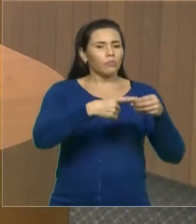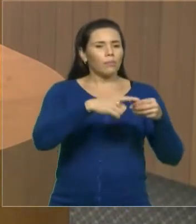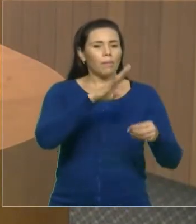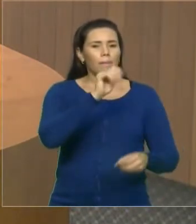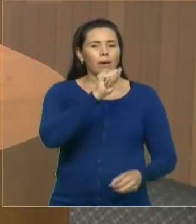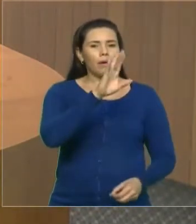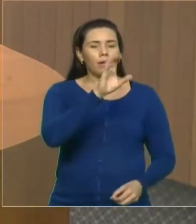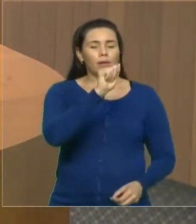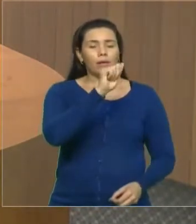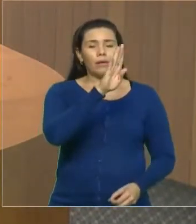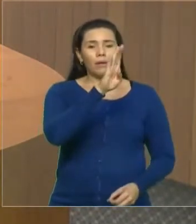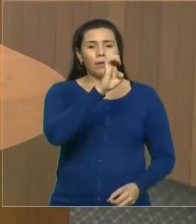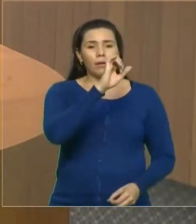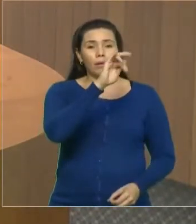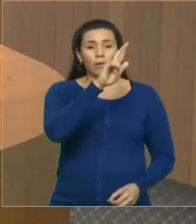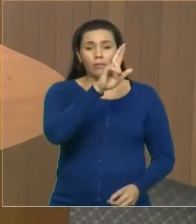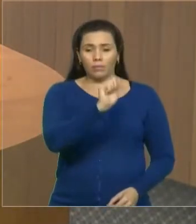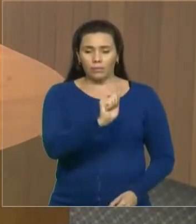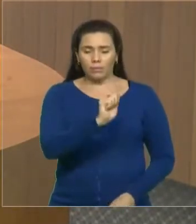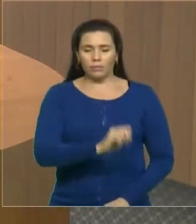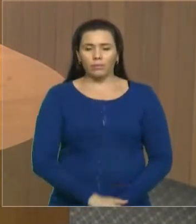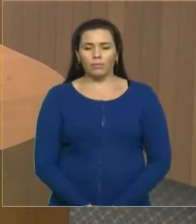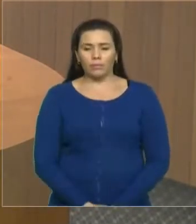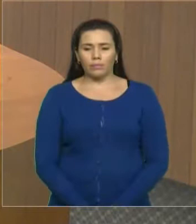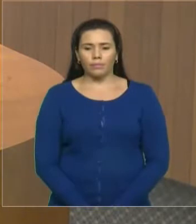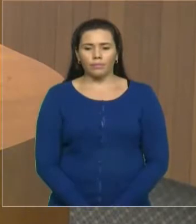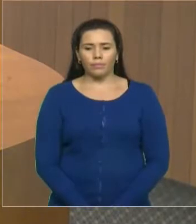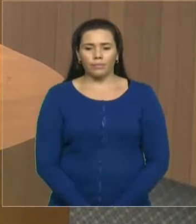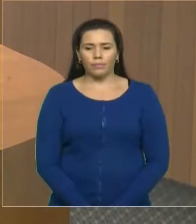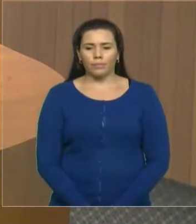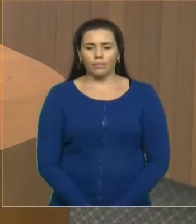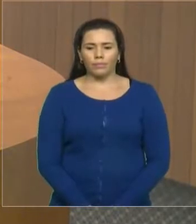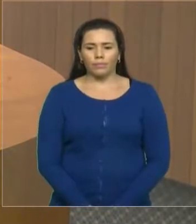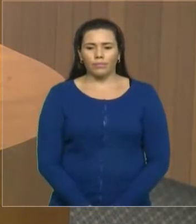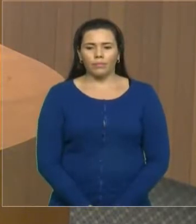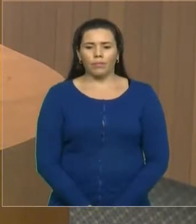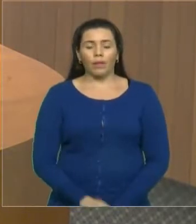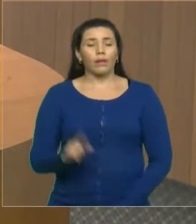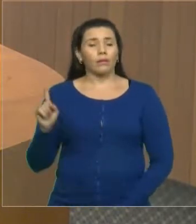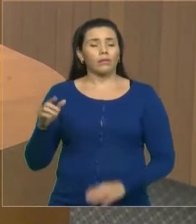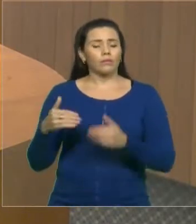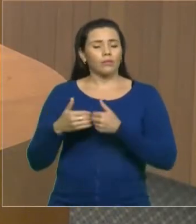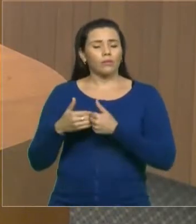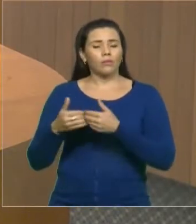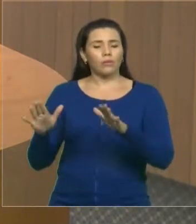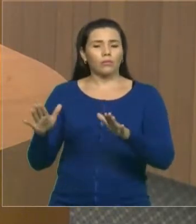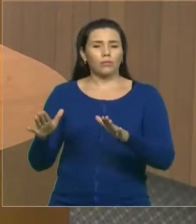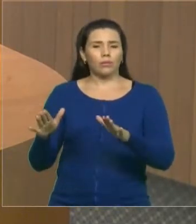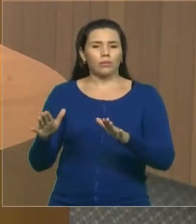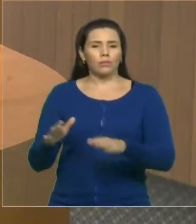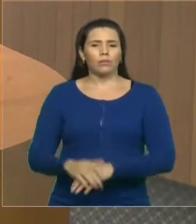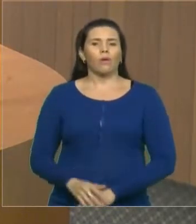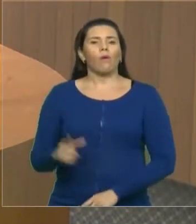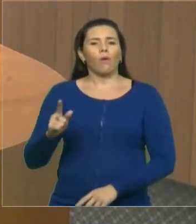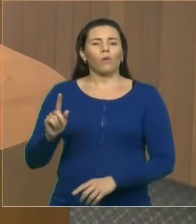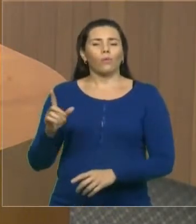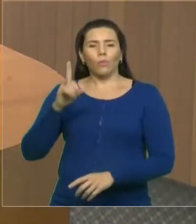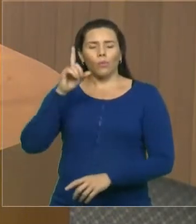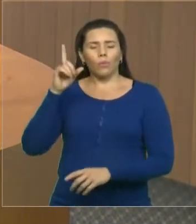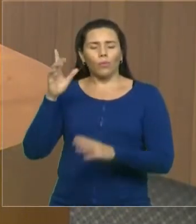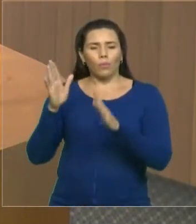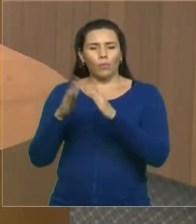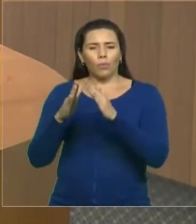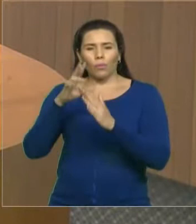pouco, diversos parlamentares lá presentes, na inauguração do Centro de Hemodiálise daqui de São Luís. Eu tive a